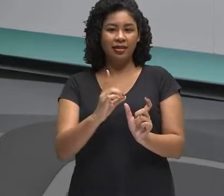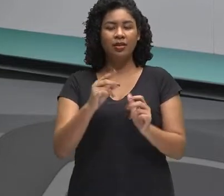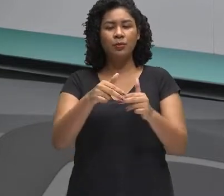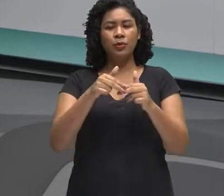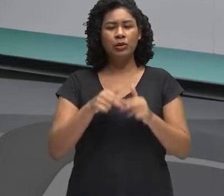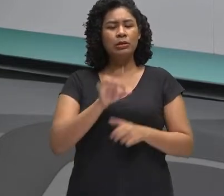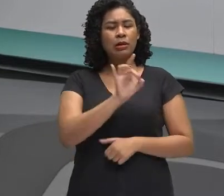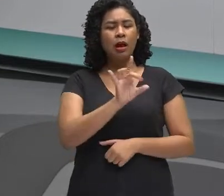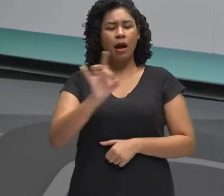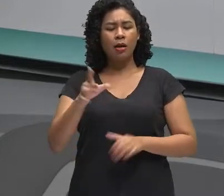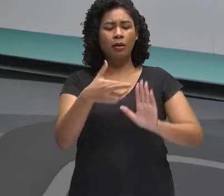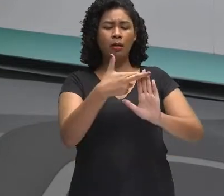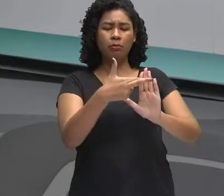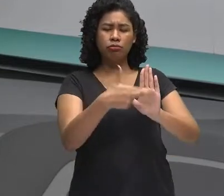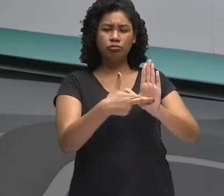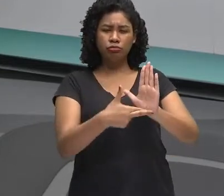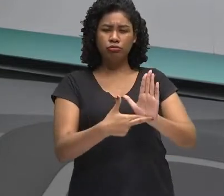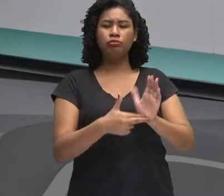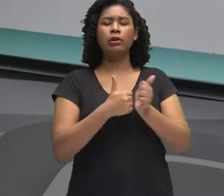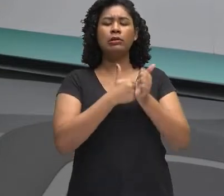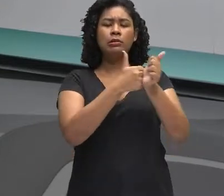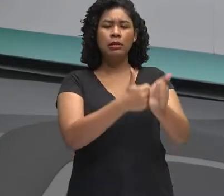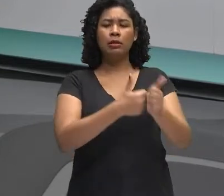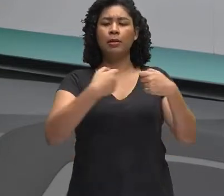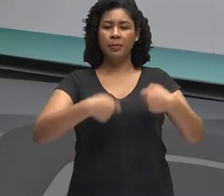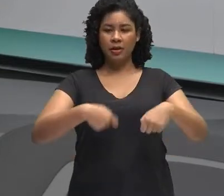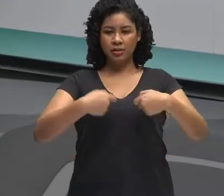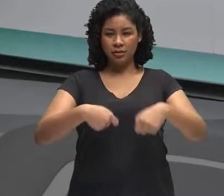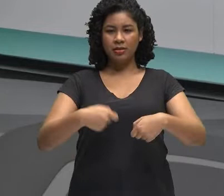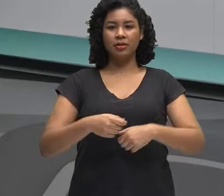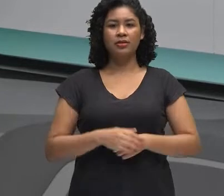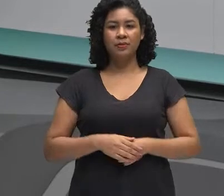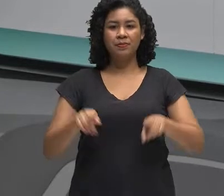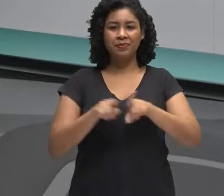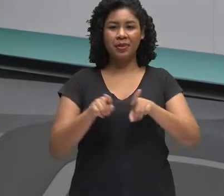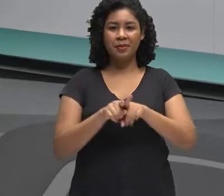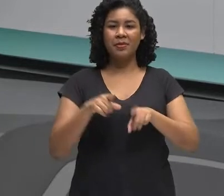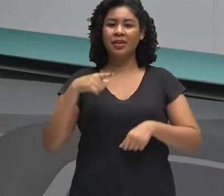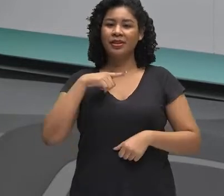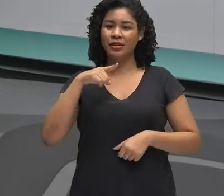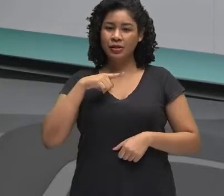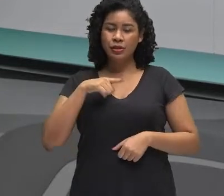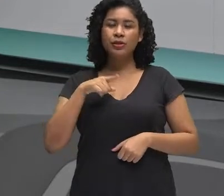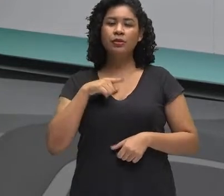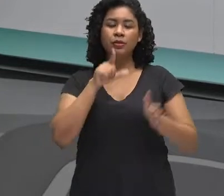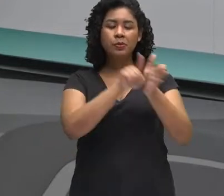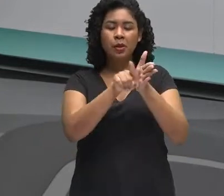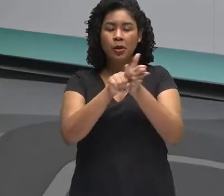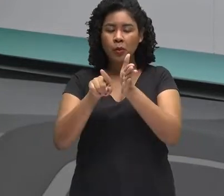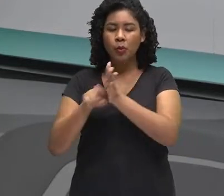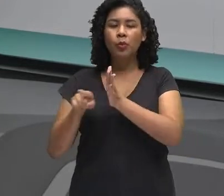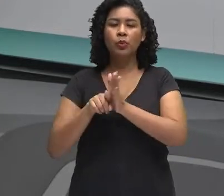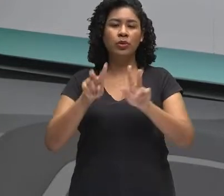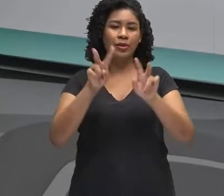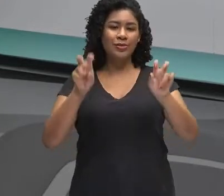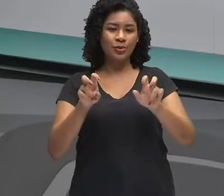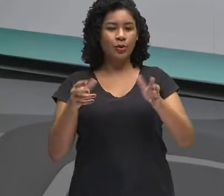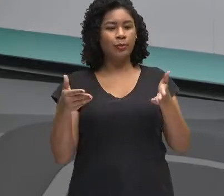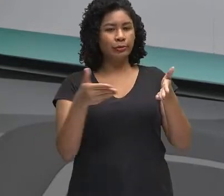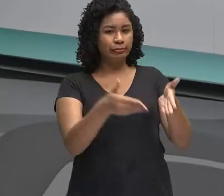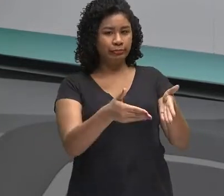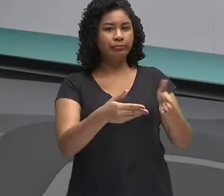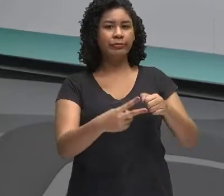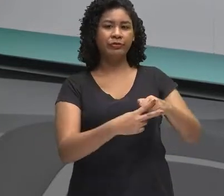bonitinha, tudo certinho. Vimos, não é, no nosso quadro de atividade, as perguntas específicas sobre eles, não é? Como é